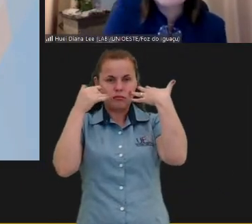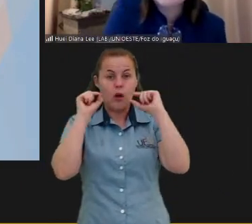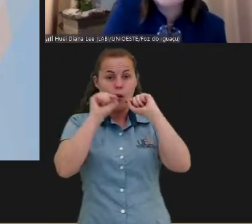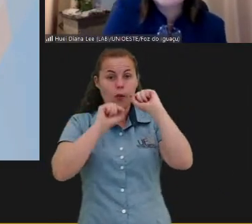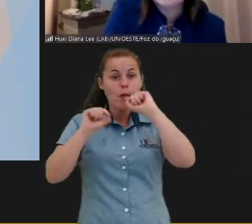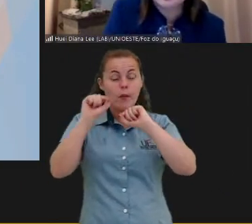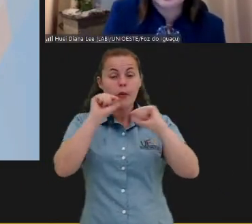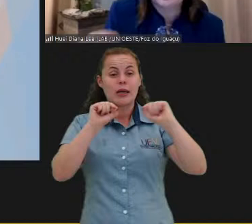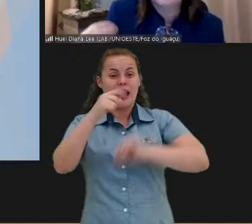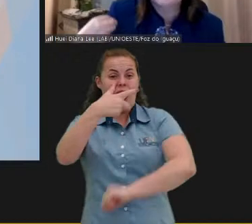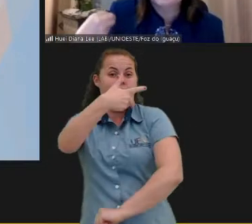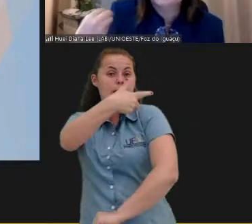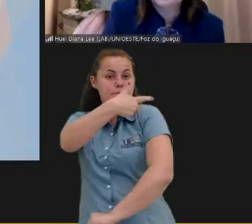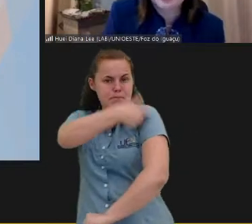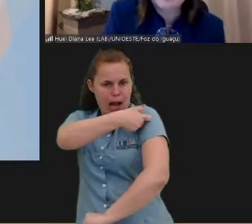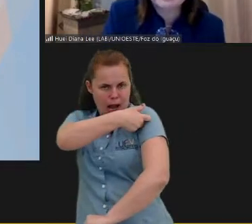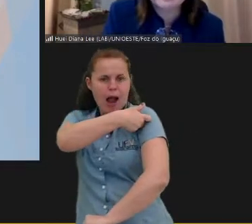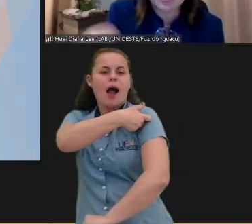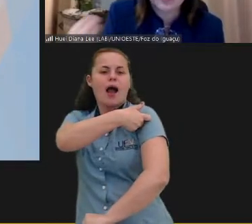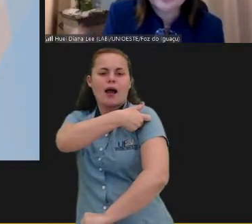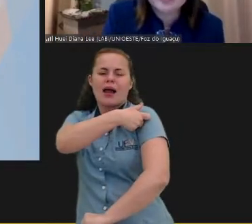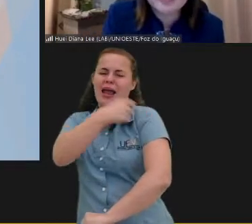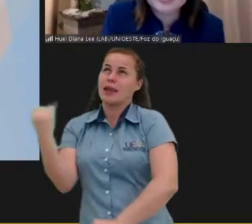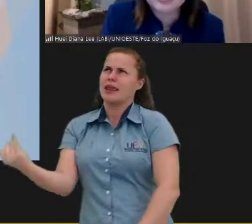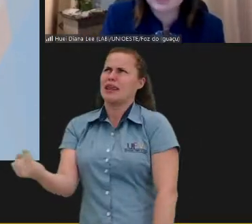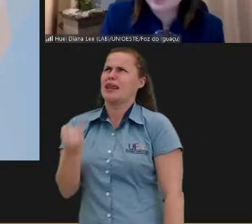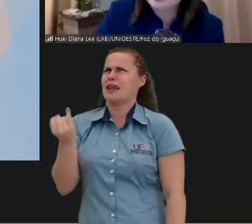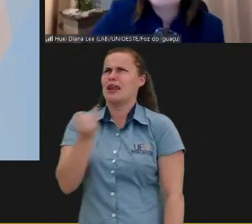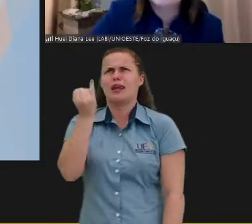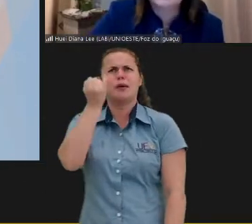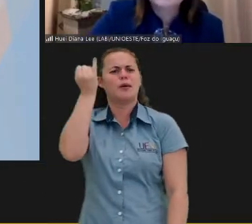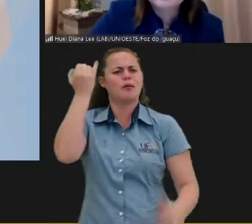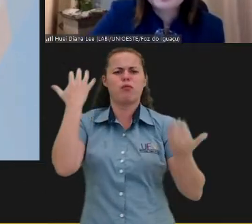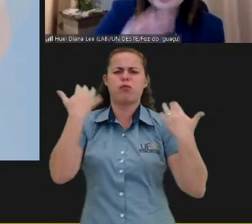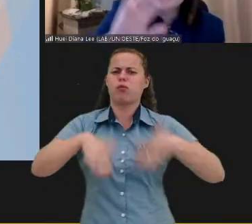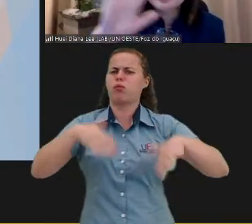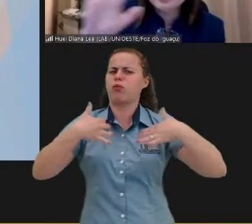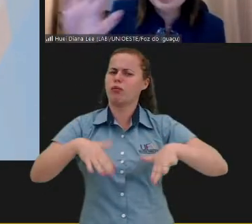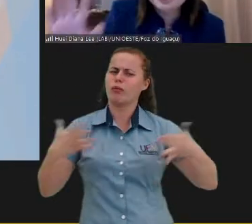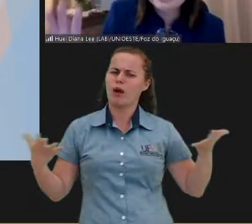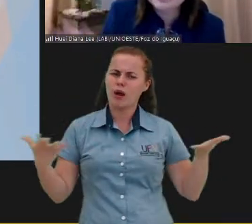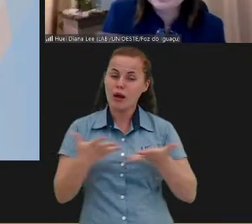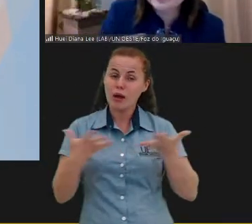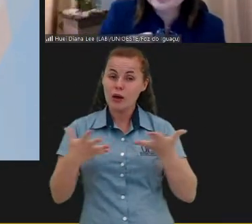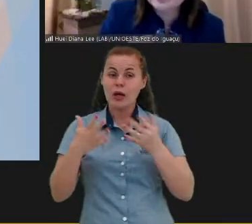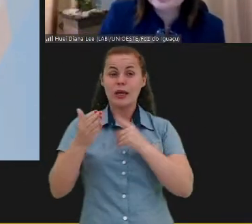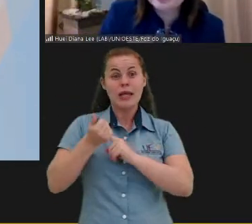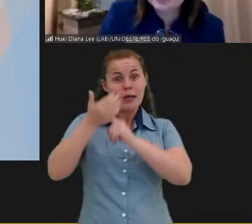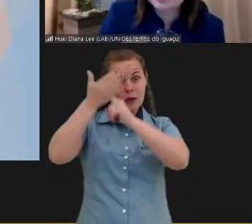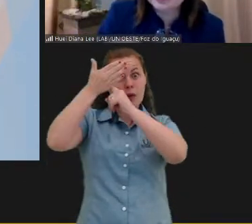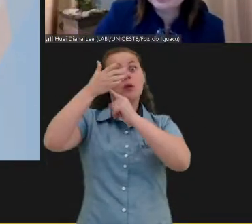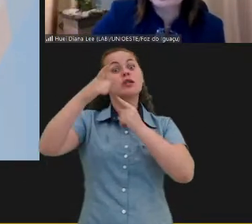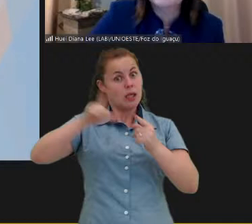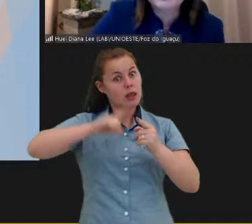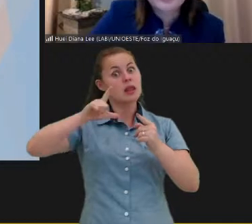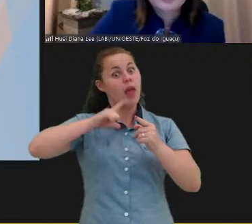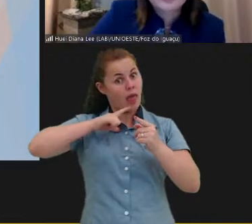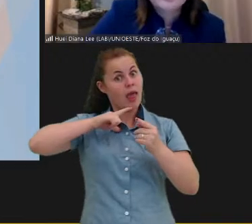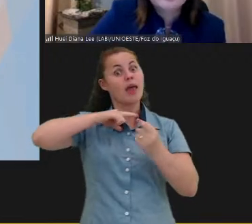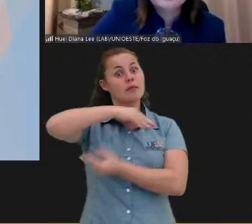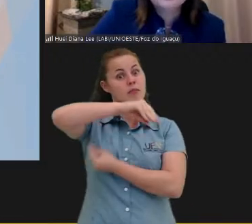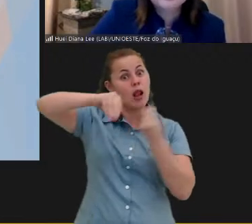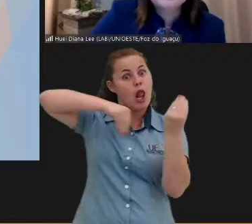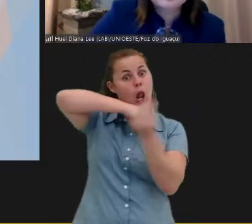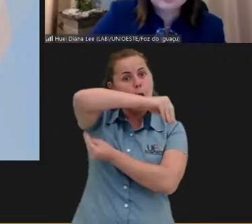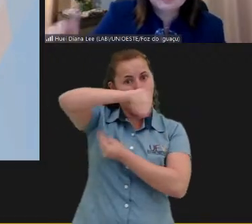apesar da vacina, que é algo fundamental ainda mais agora, tem muita tecnologia envolvida em tudo isso.